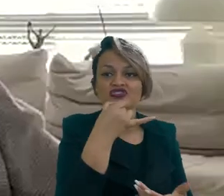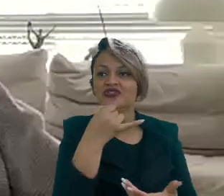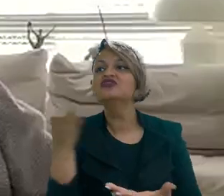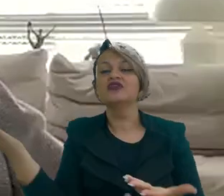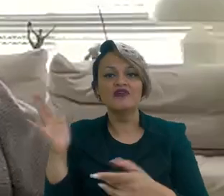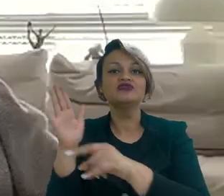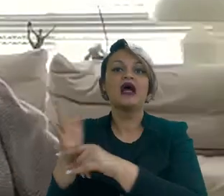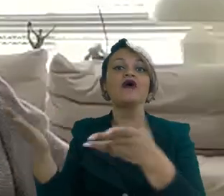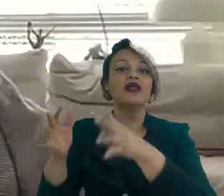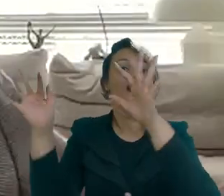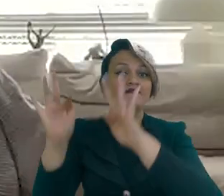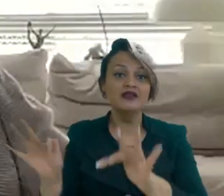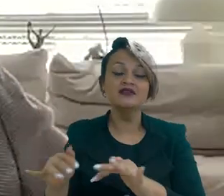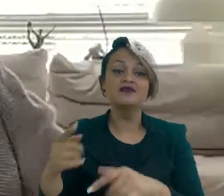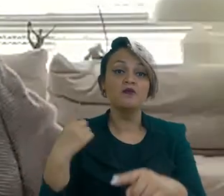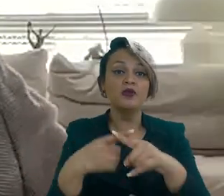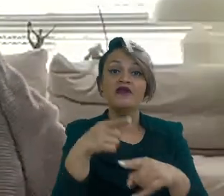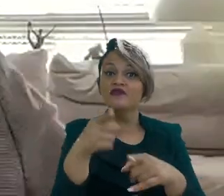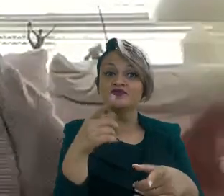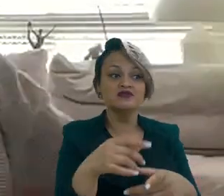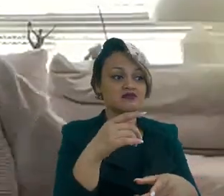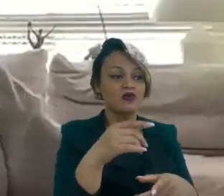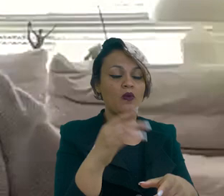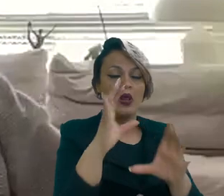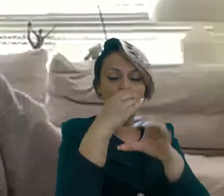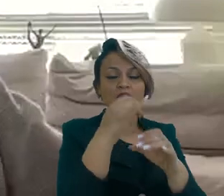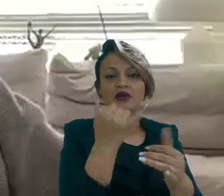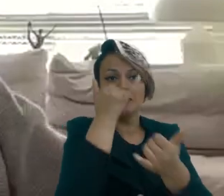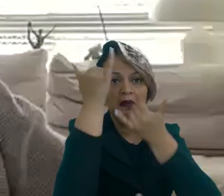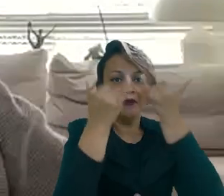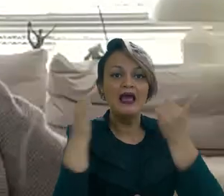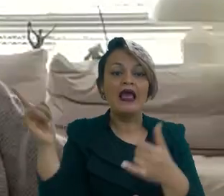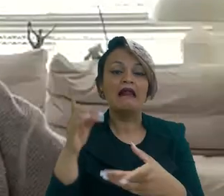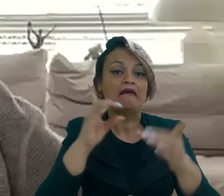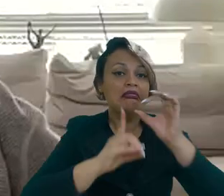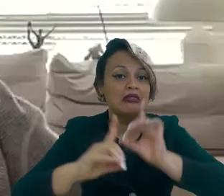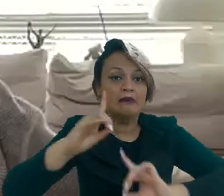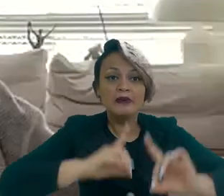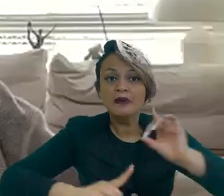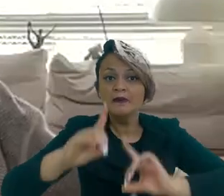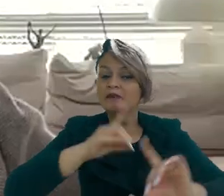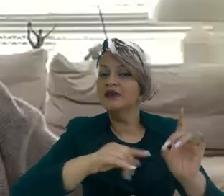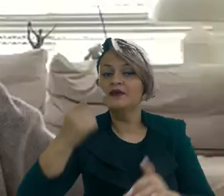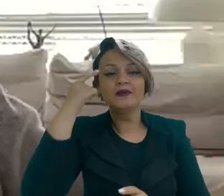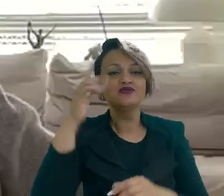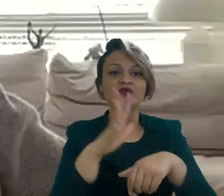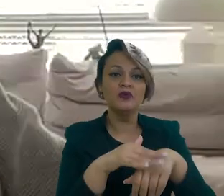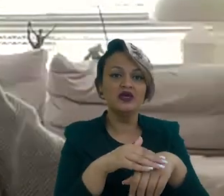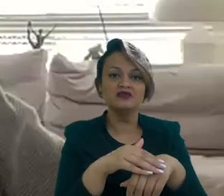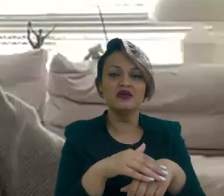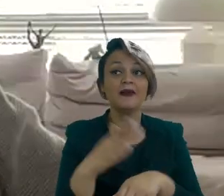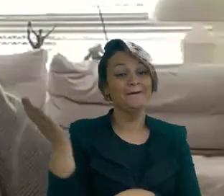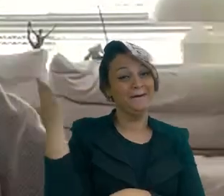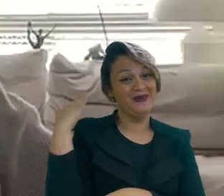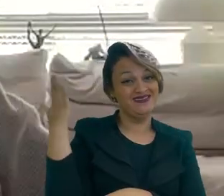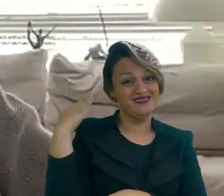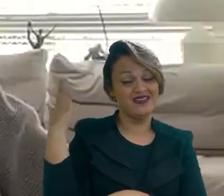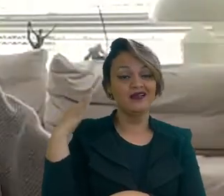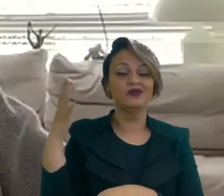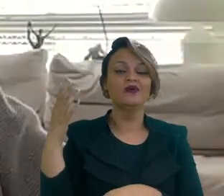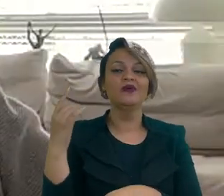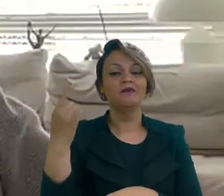pequenada porque ela caiu numa profunda depressão em virtude da suspeita de uma doença que